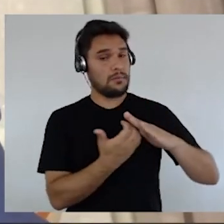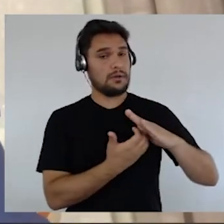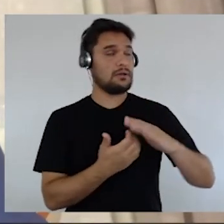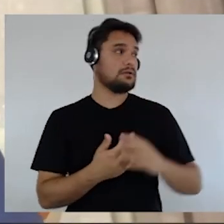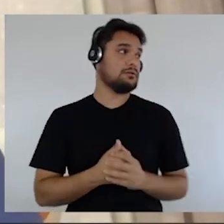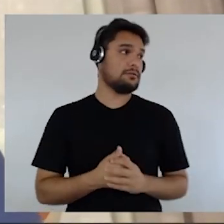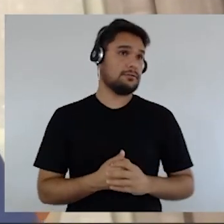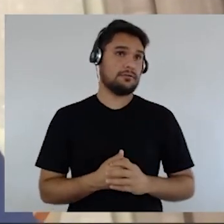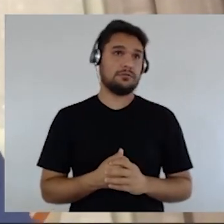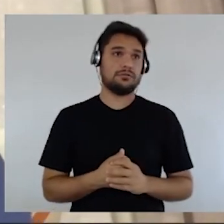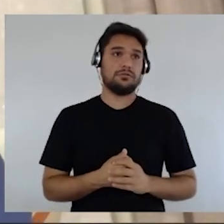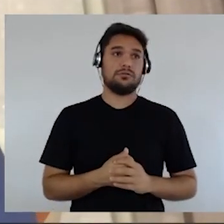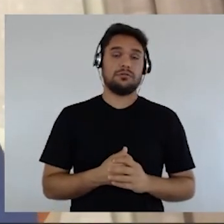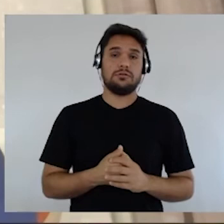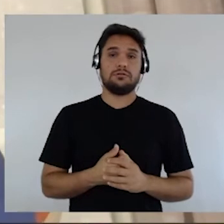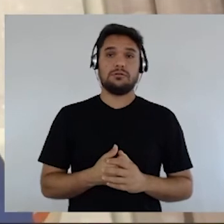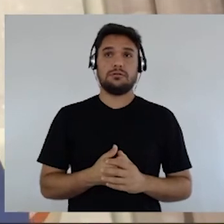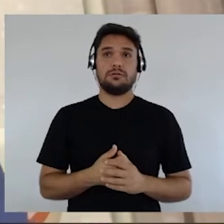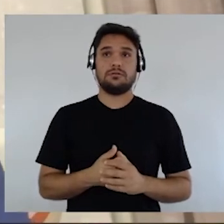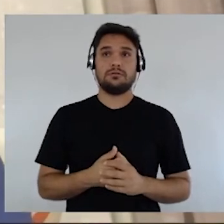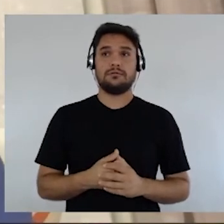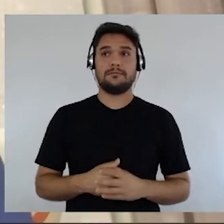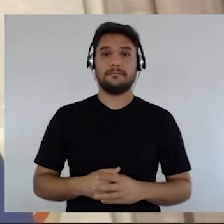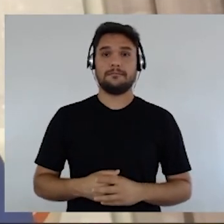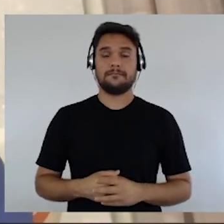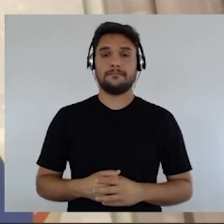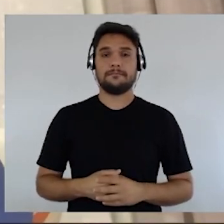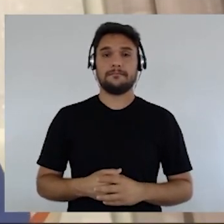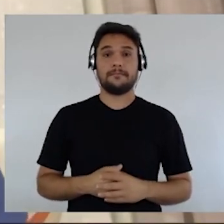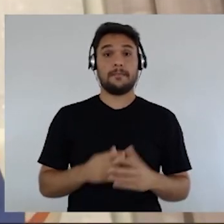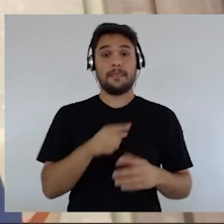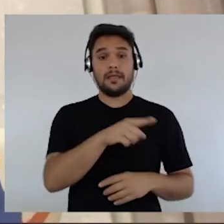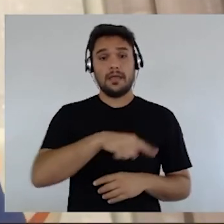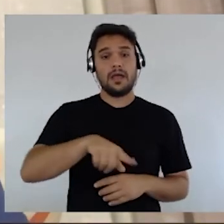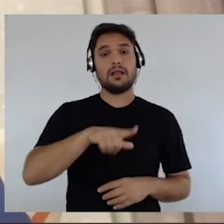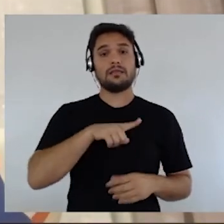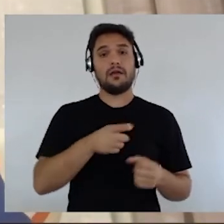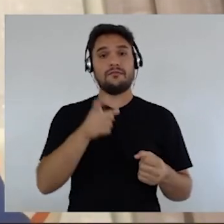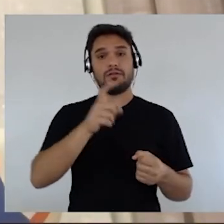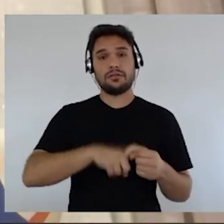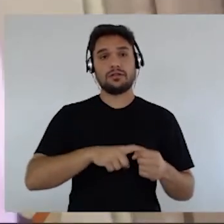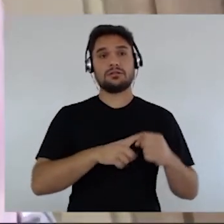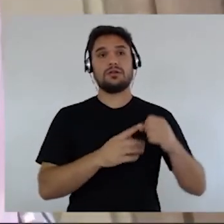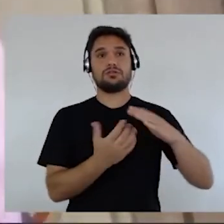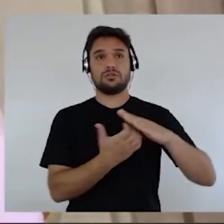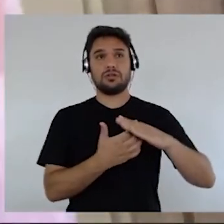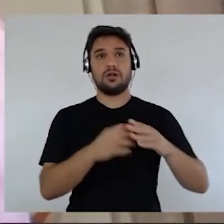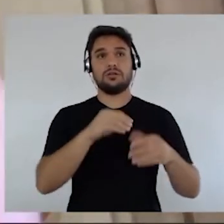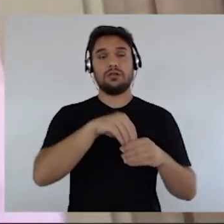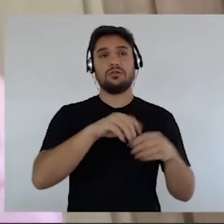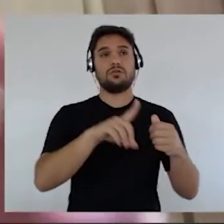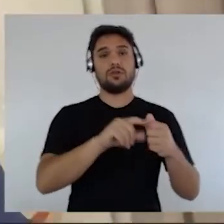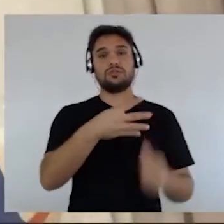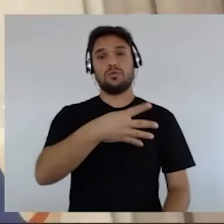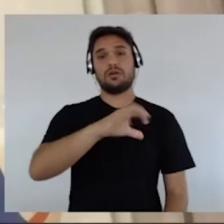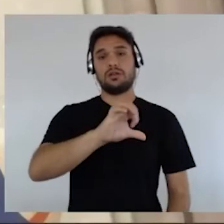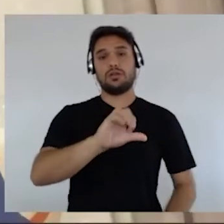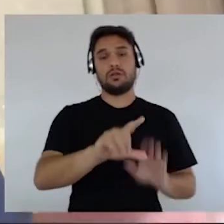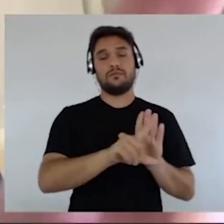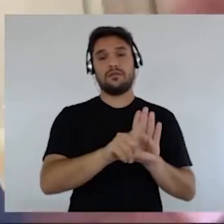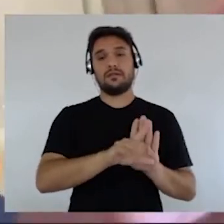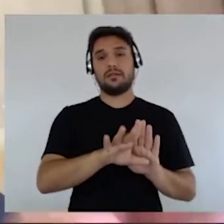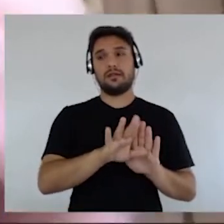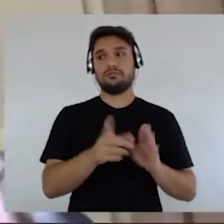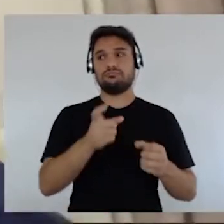e se estão sujeitos à recuperação judicial, nos termos do artigo 49 da Lei de